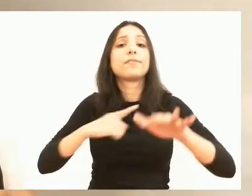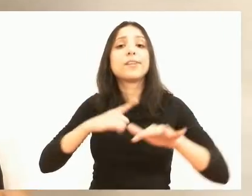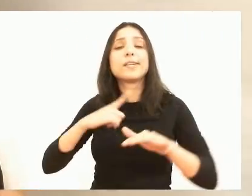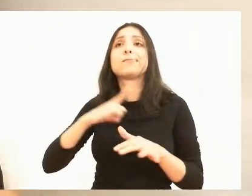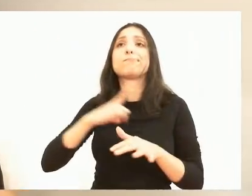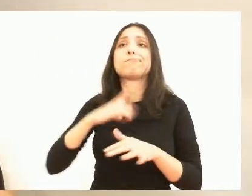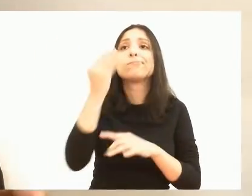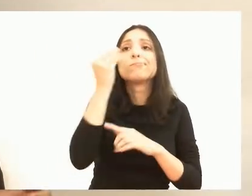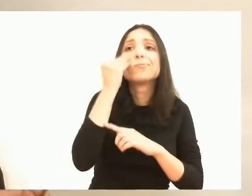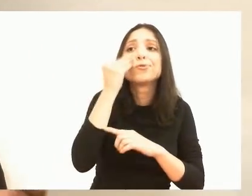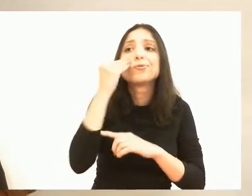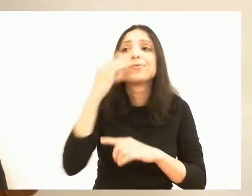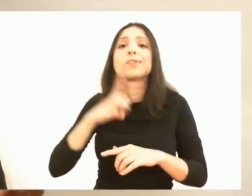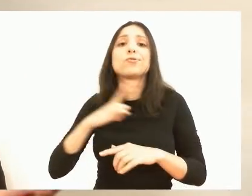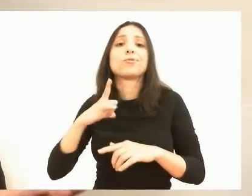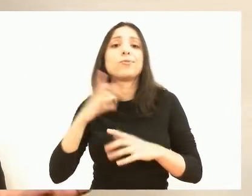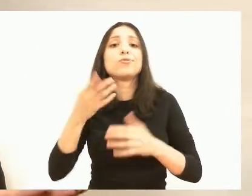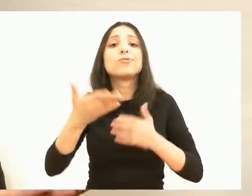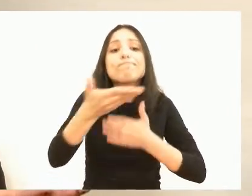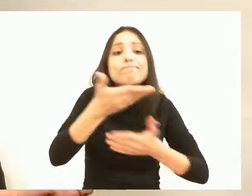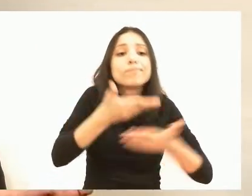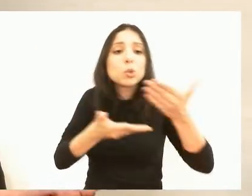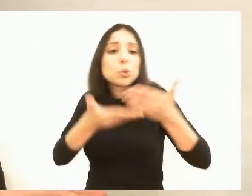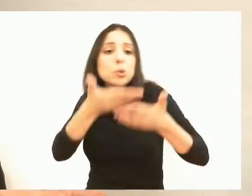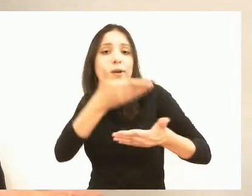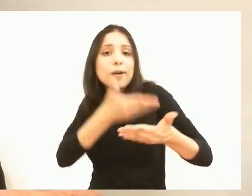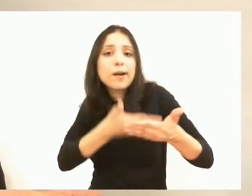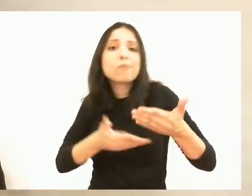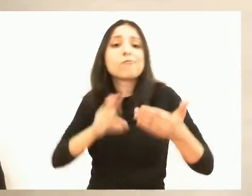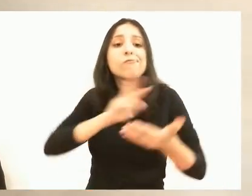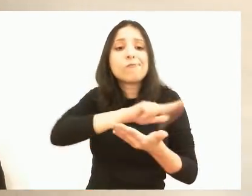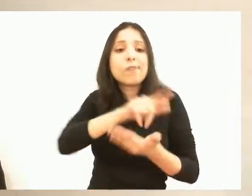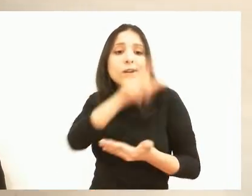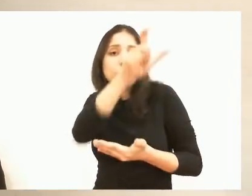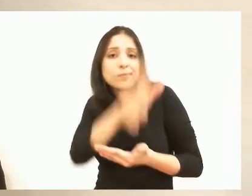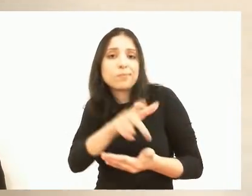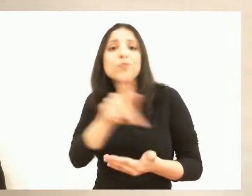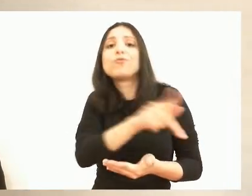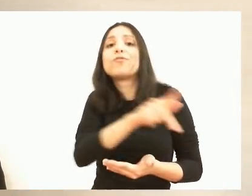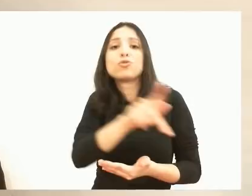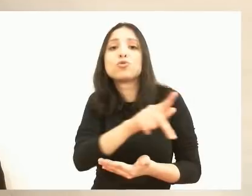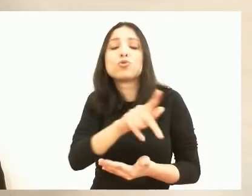de dialogar com educadores de corpo